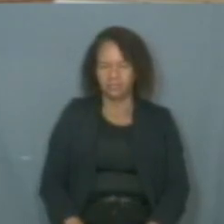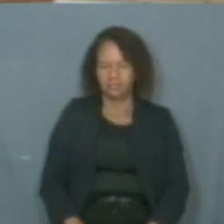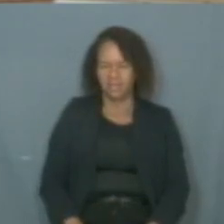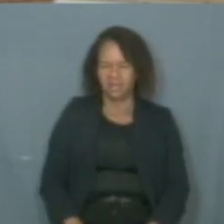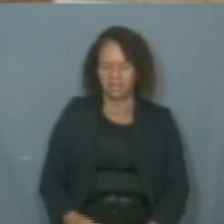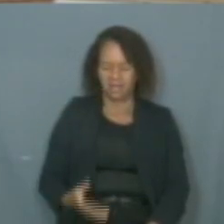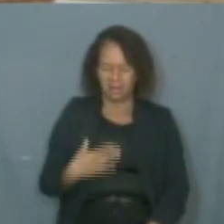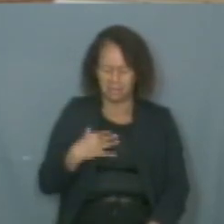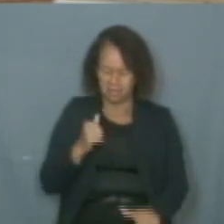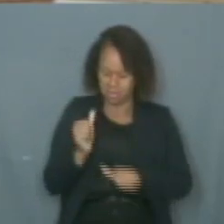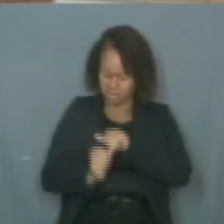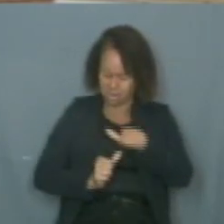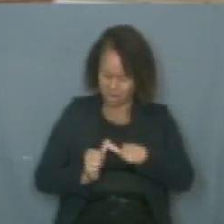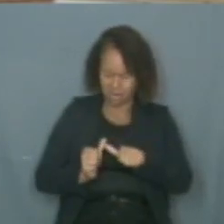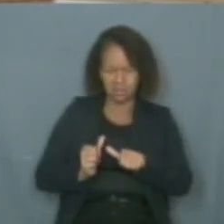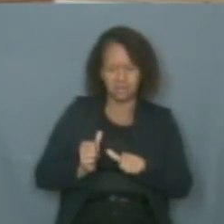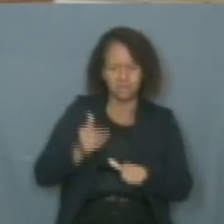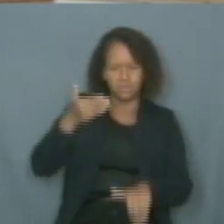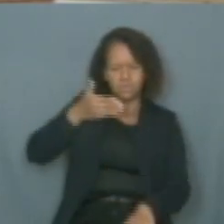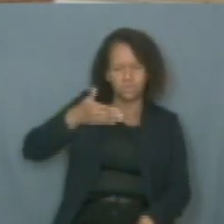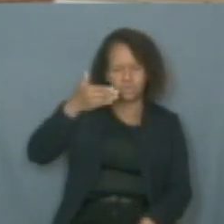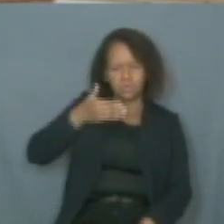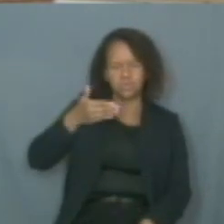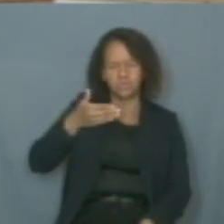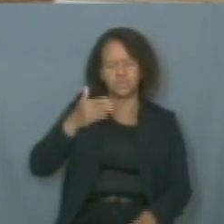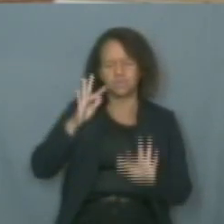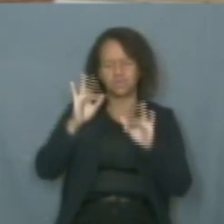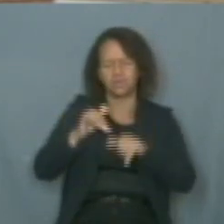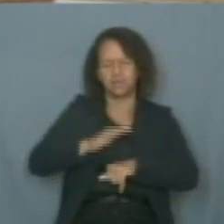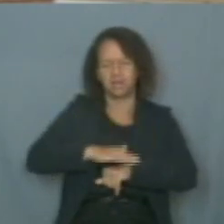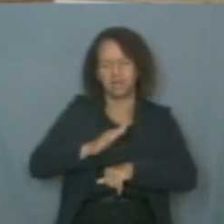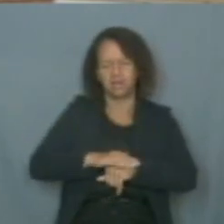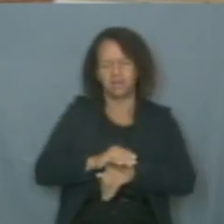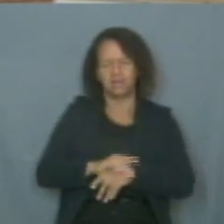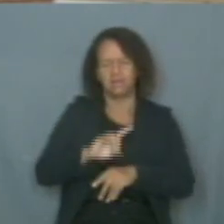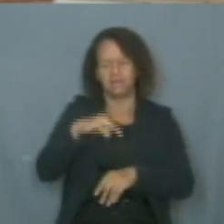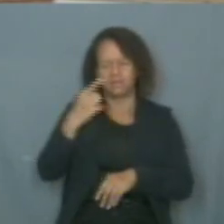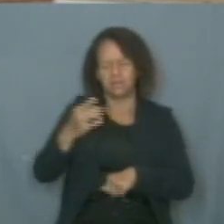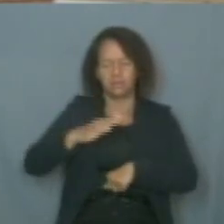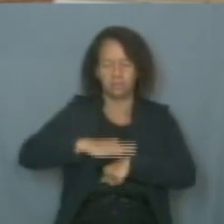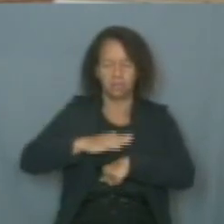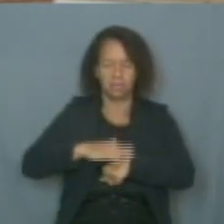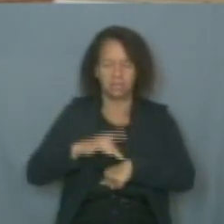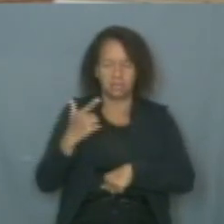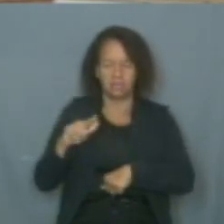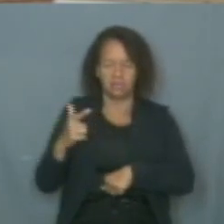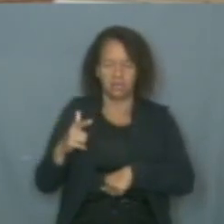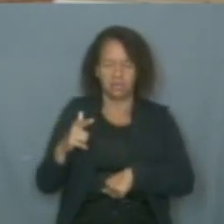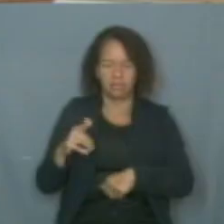esse discurso é hipocrisia. Meu tempo vai acabar, já peço a segunda parte, se não tiver nenhum outro orador inscrito.